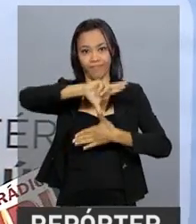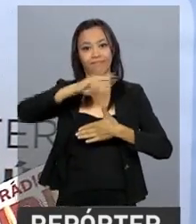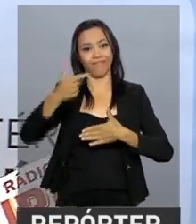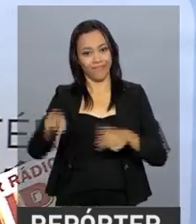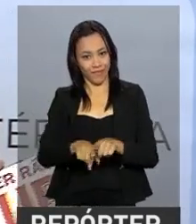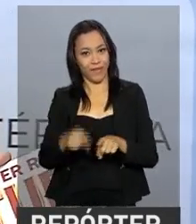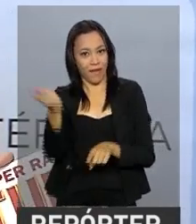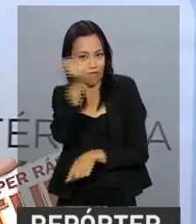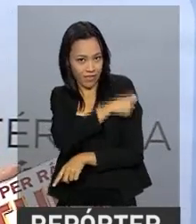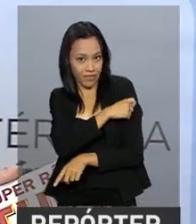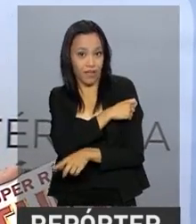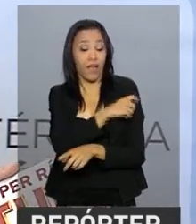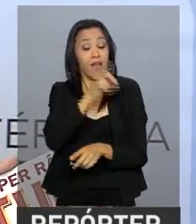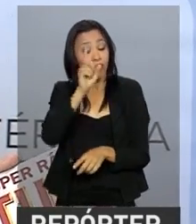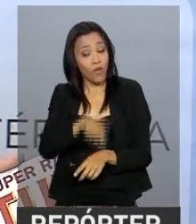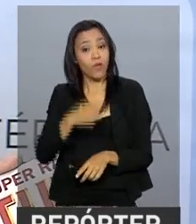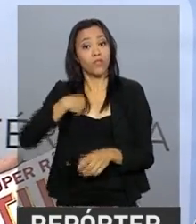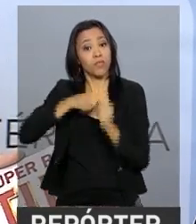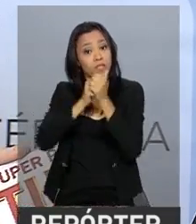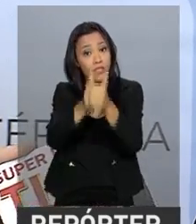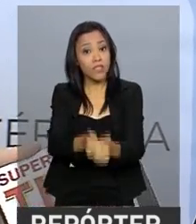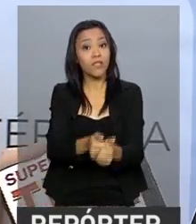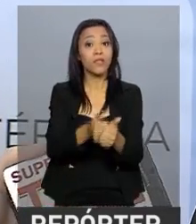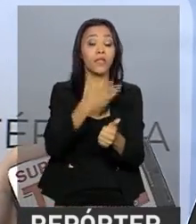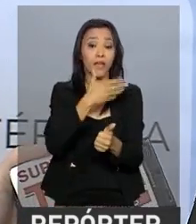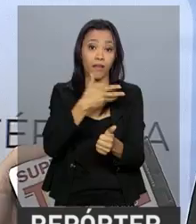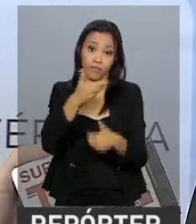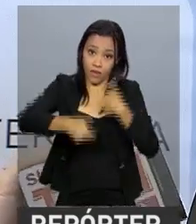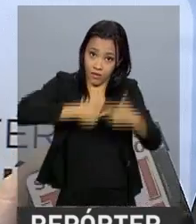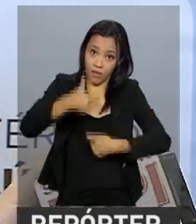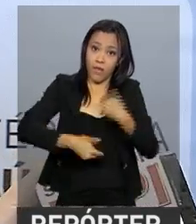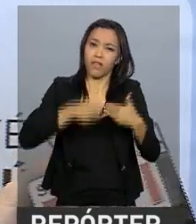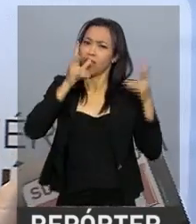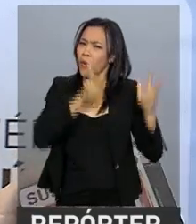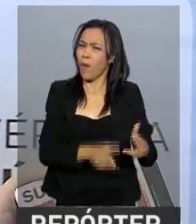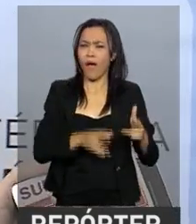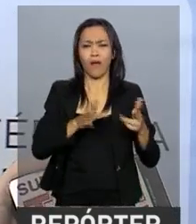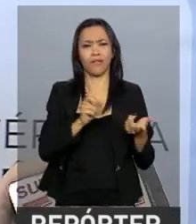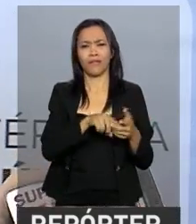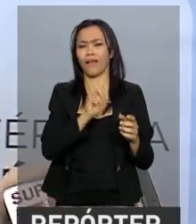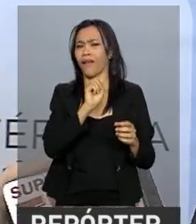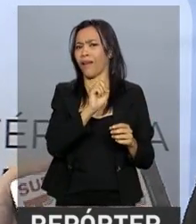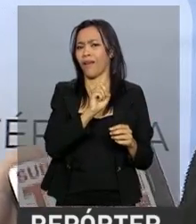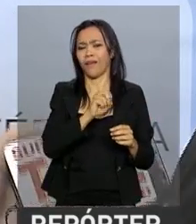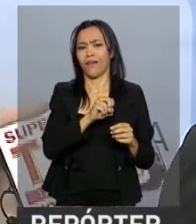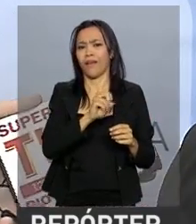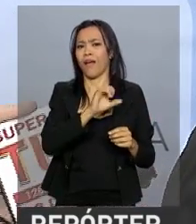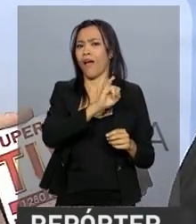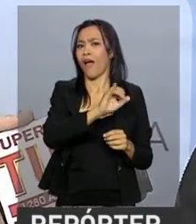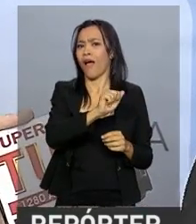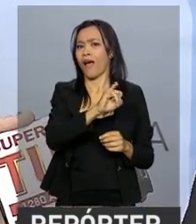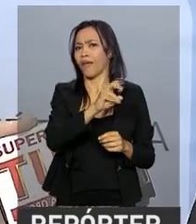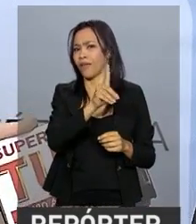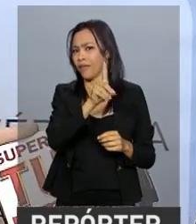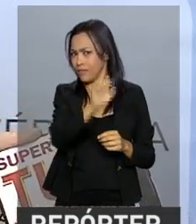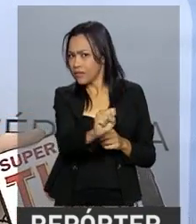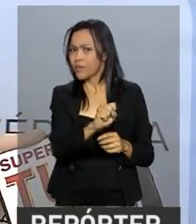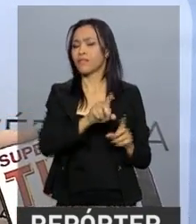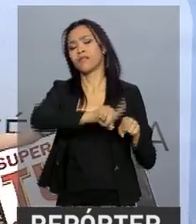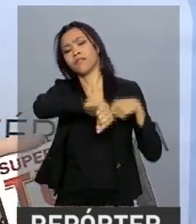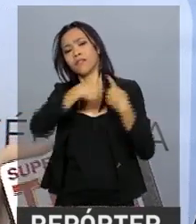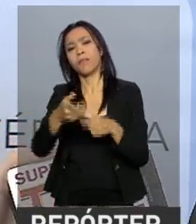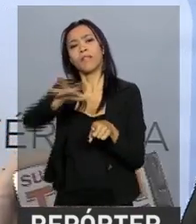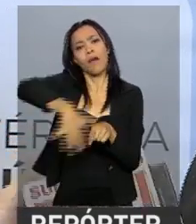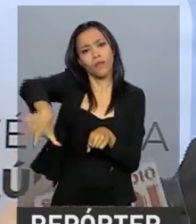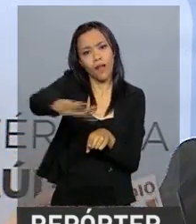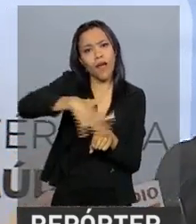na direção do que é o mais moderno tratamento, como fizemos com a AIDS, estamos fazendo com todas as áreas, nós estamos buscando estar sempre